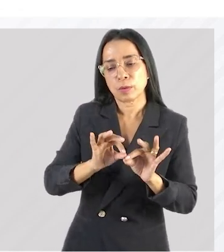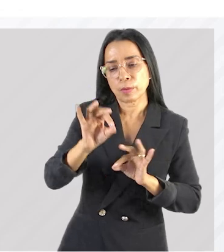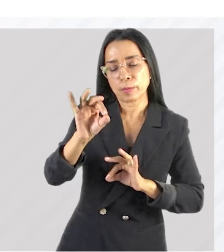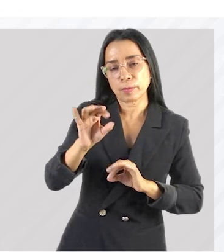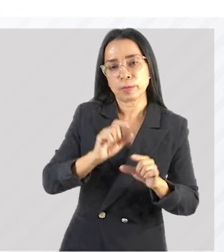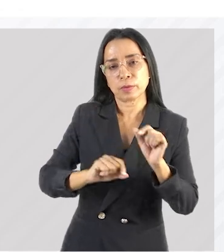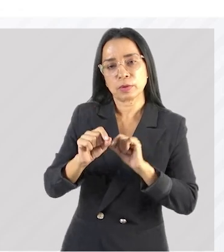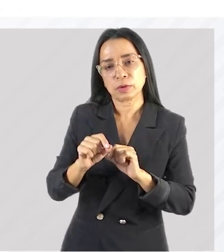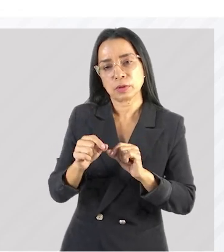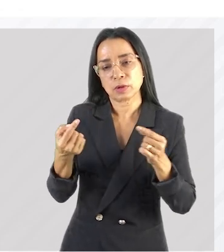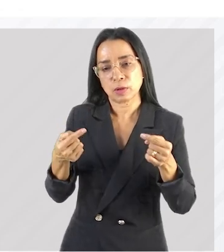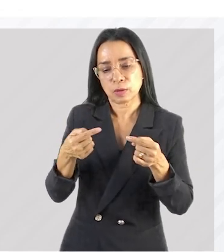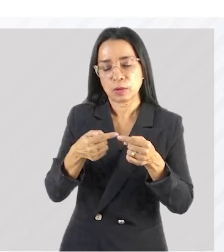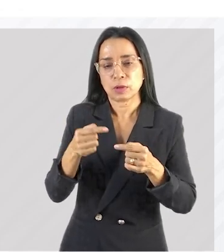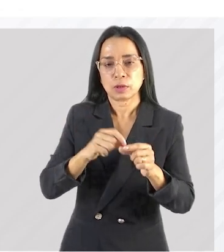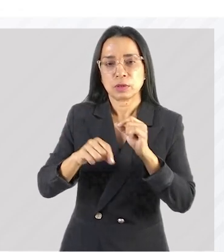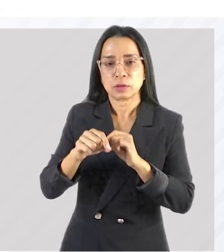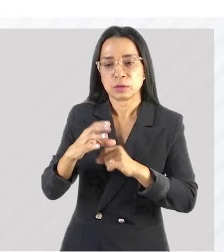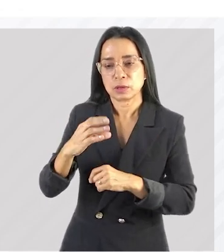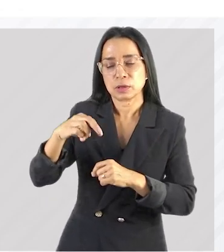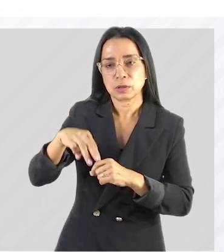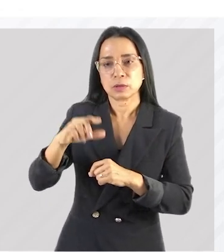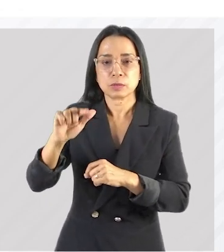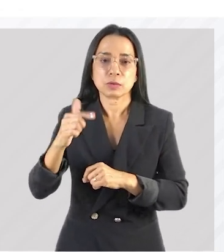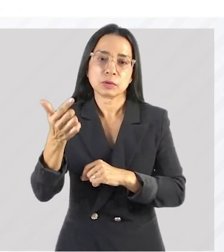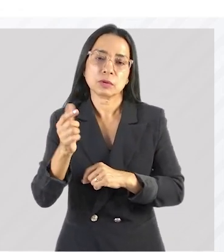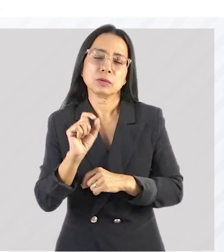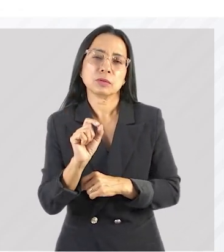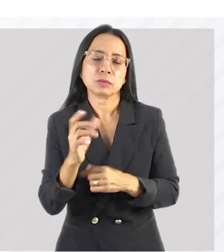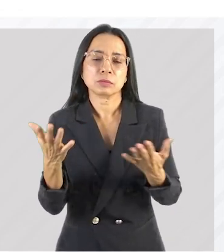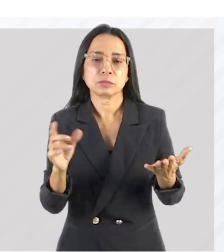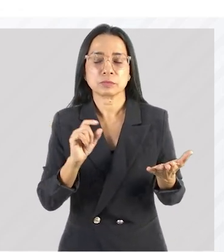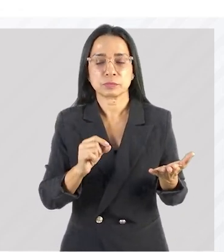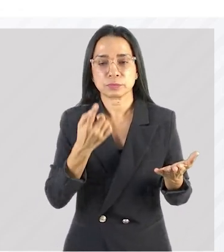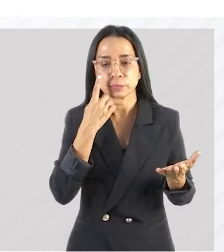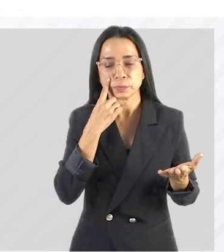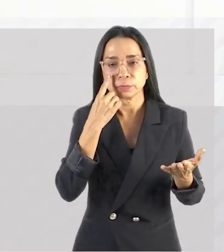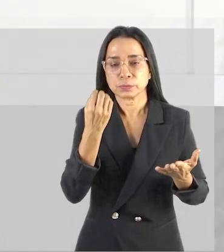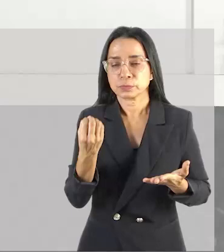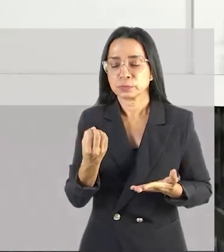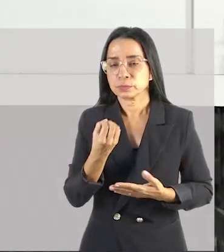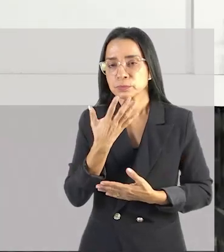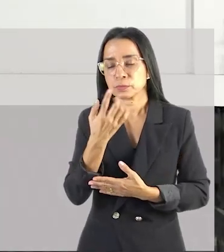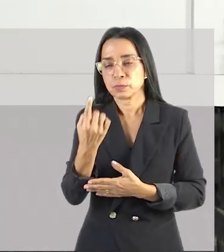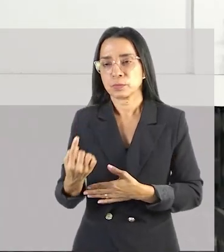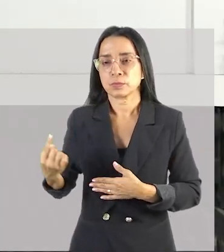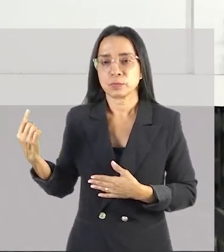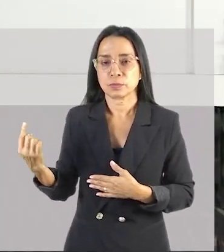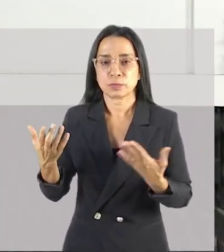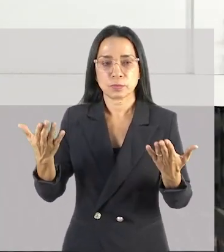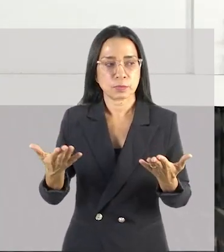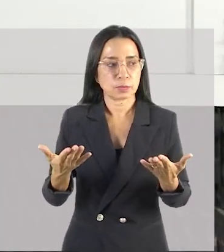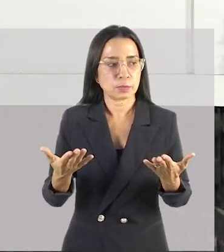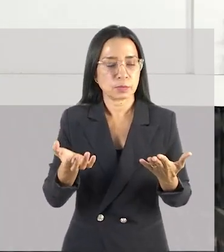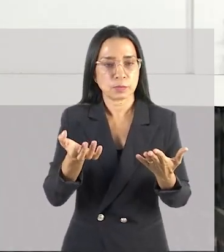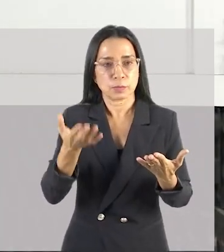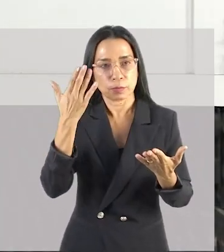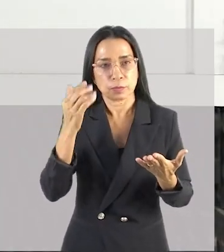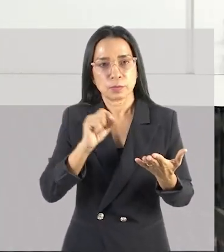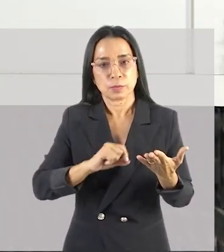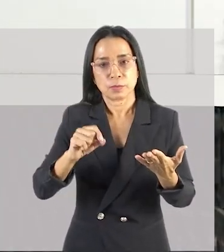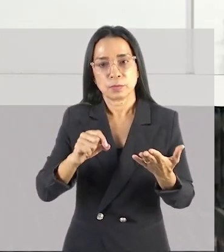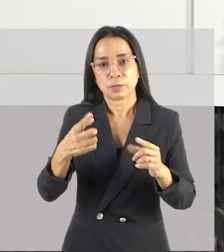lado corresponde em centímetros quadrados a. Olha, então veja bem, turma. Nesse caso, ele quer saber